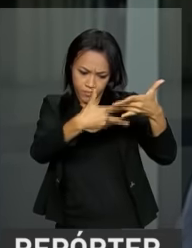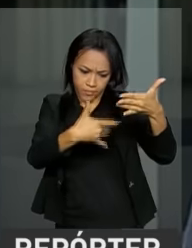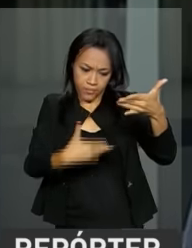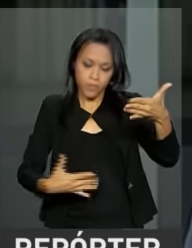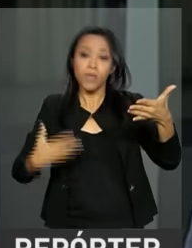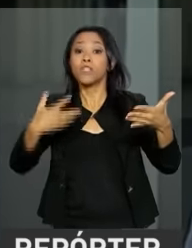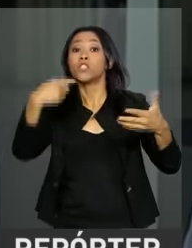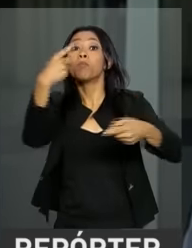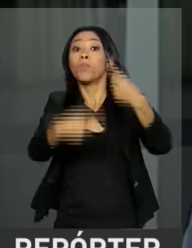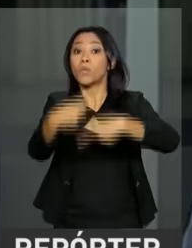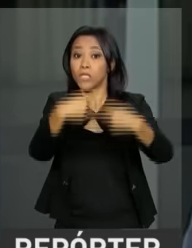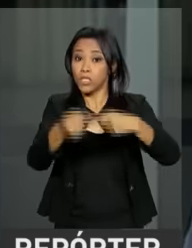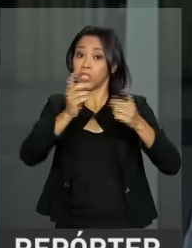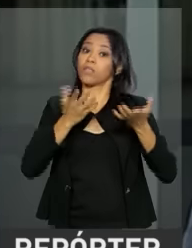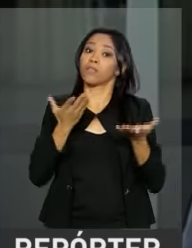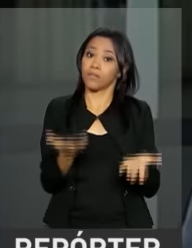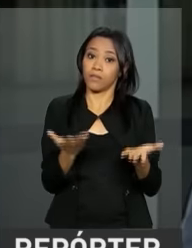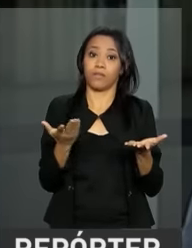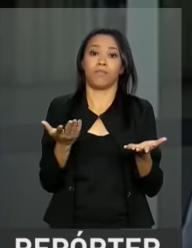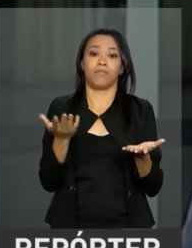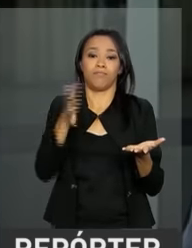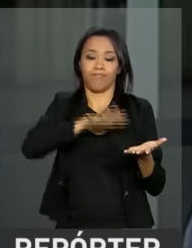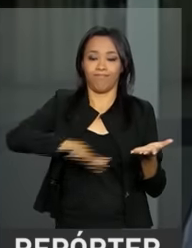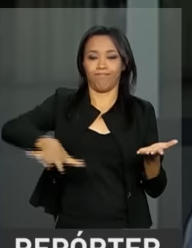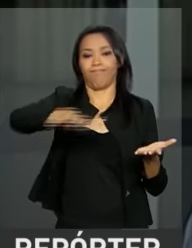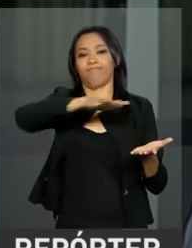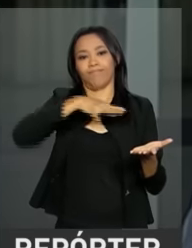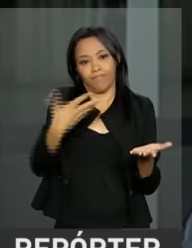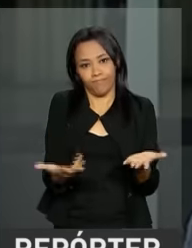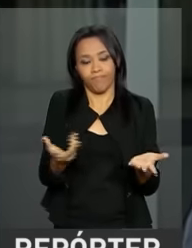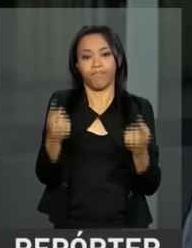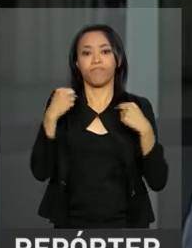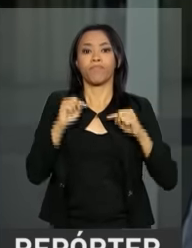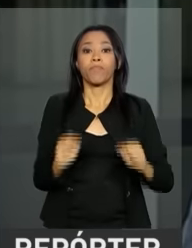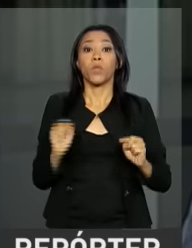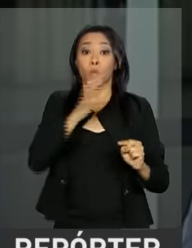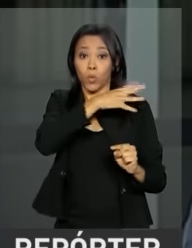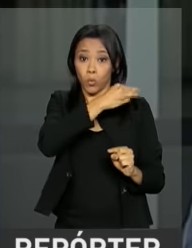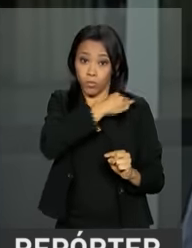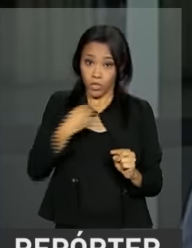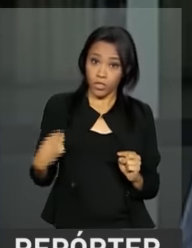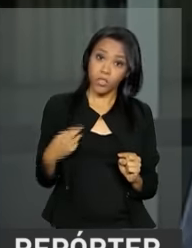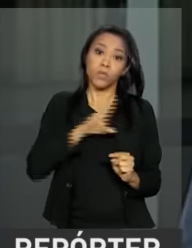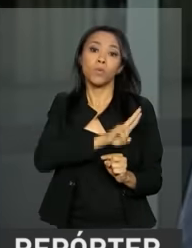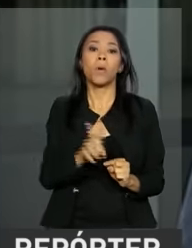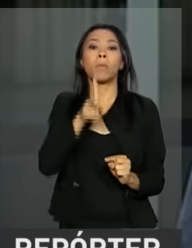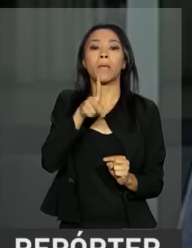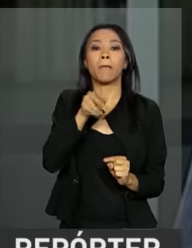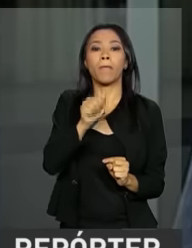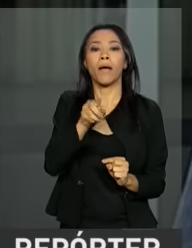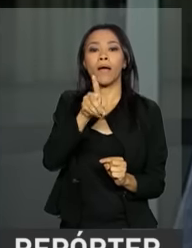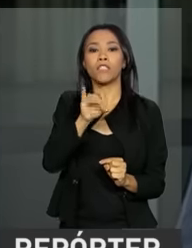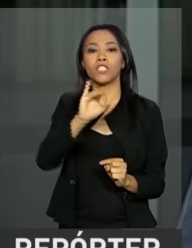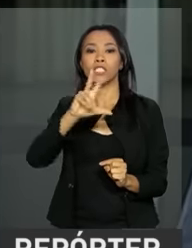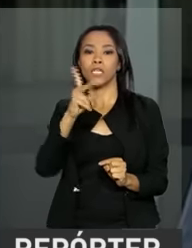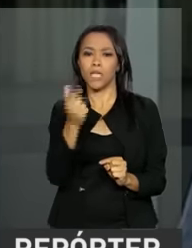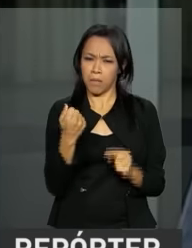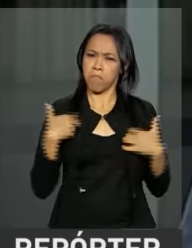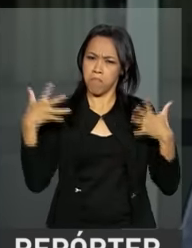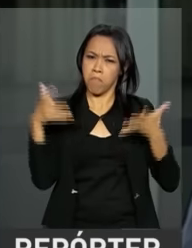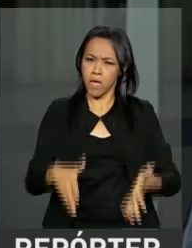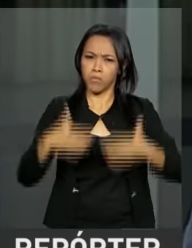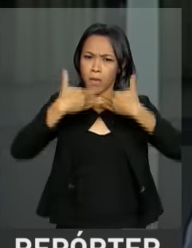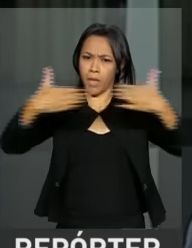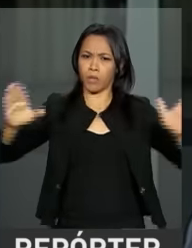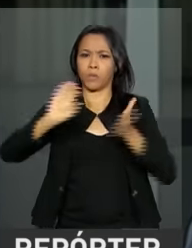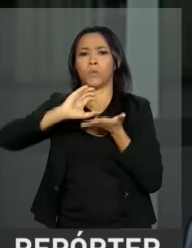no aperfeiçoamento de políticas públicas o ministro da casa civil Eliseu Padilha ele participou da abertura desse encontro